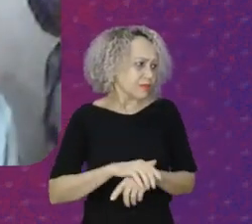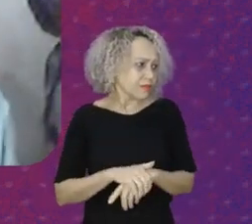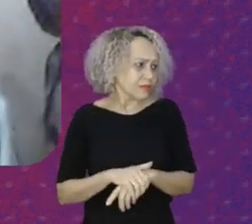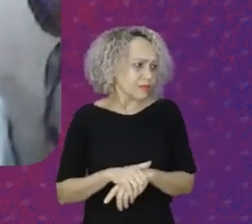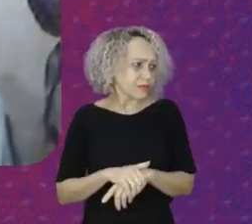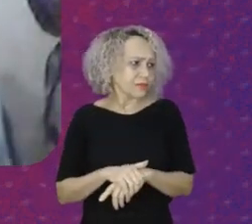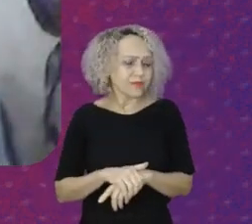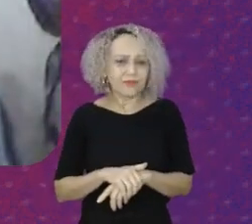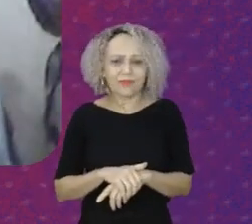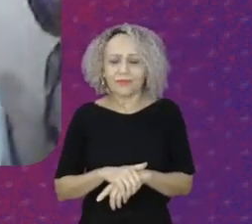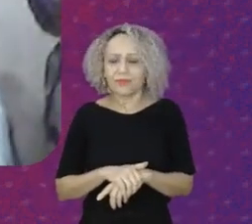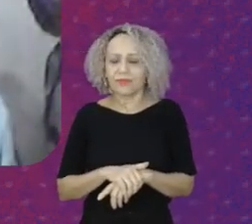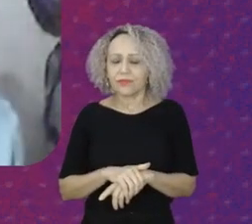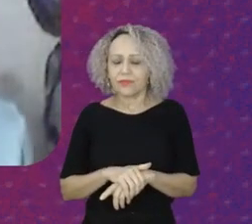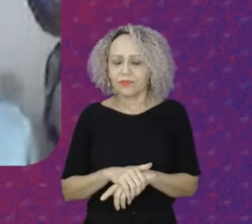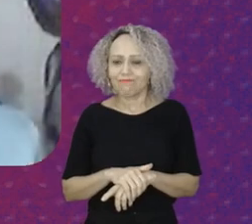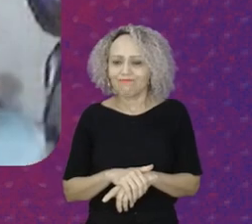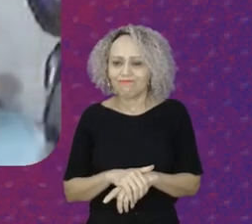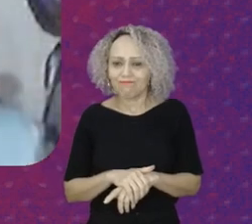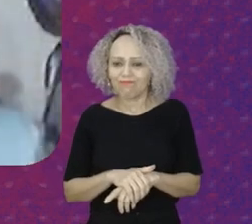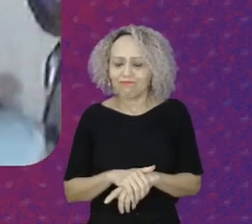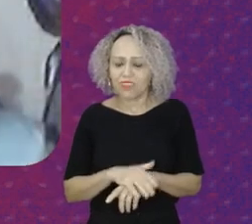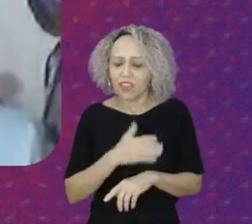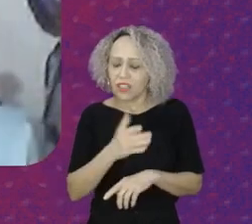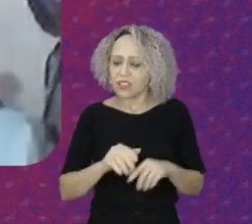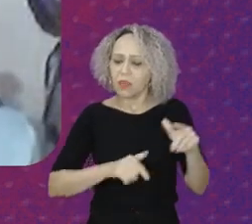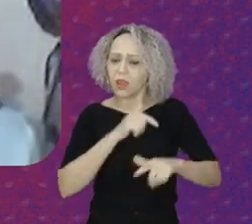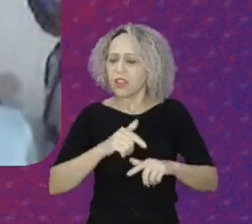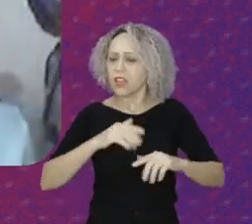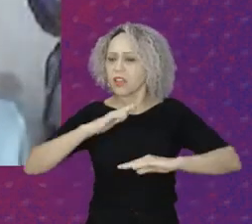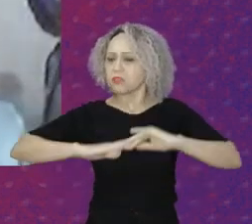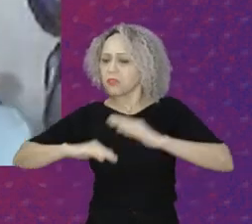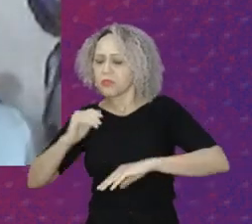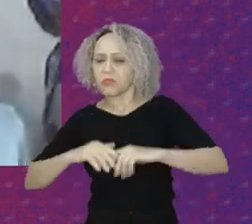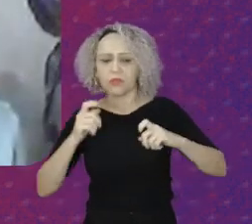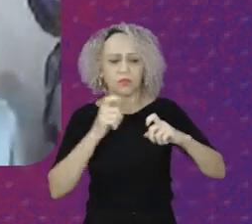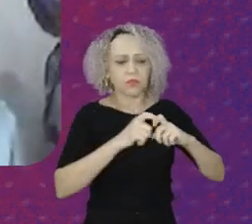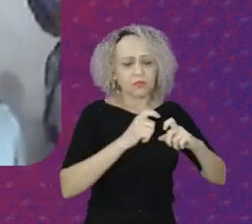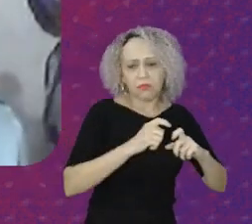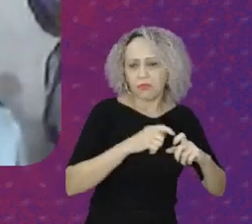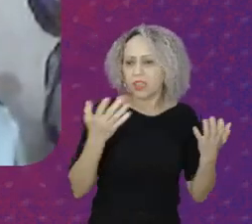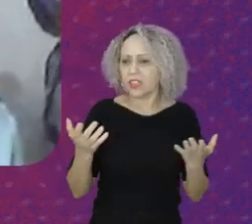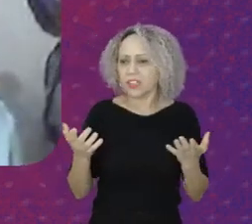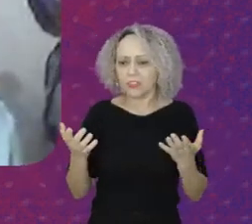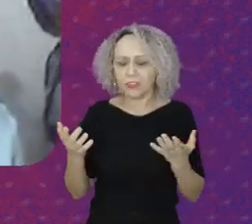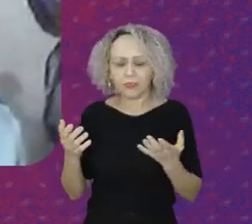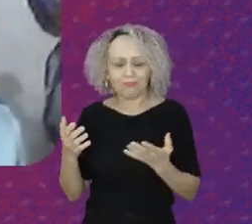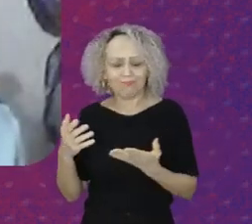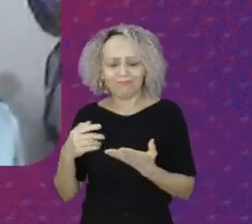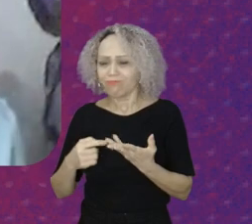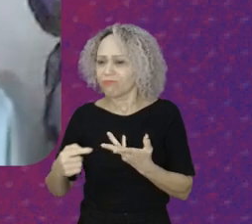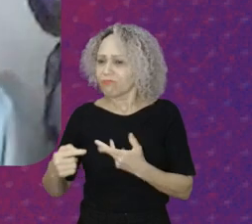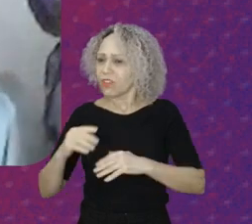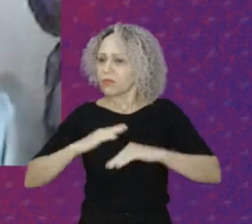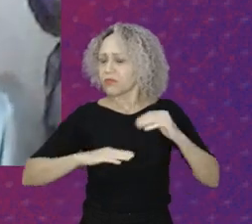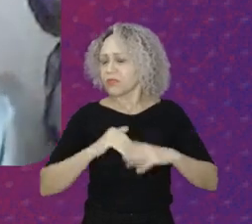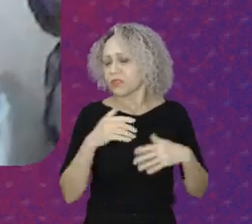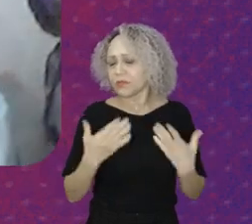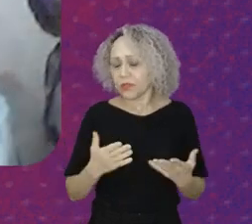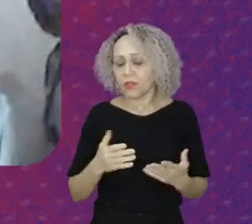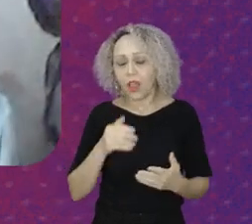gente, porque até mesmo as mulheres donas de casa devem entender de que